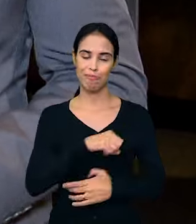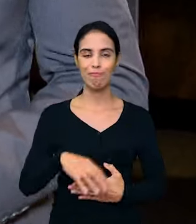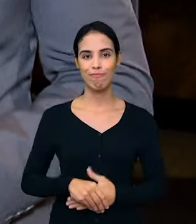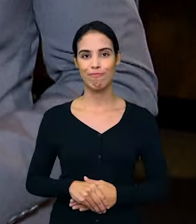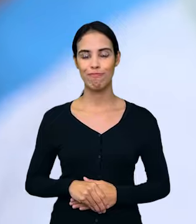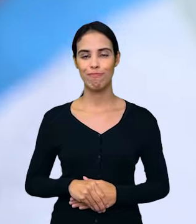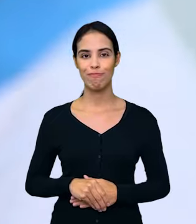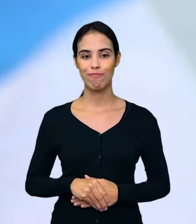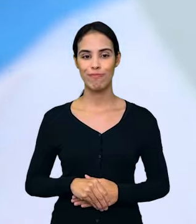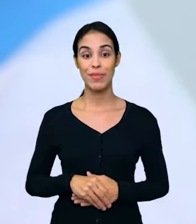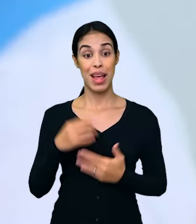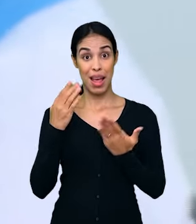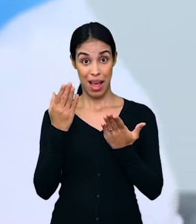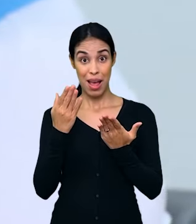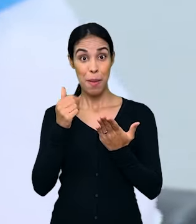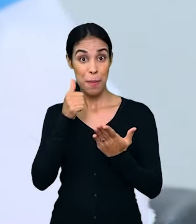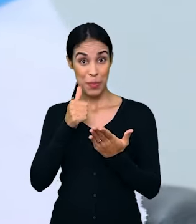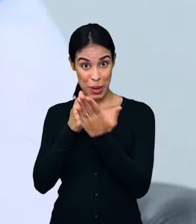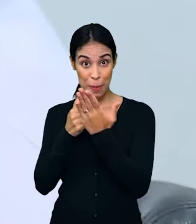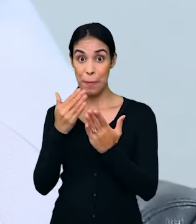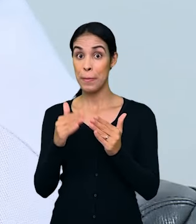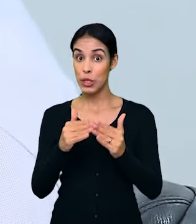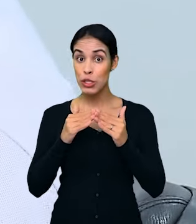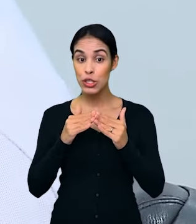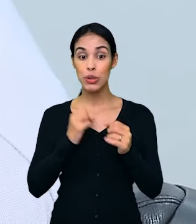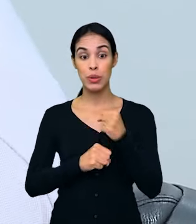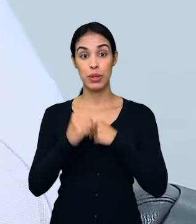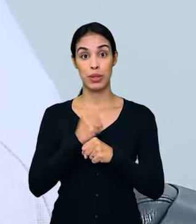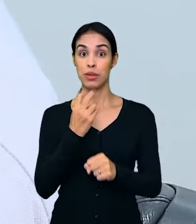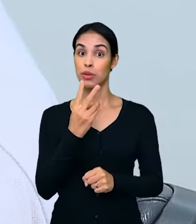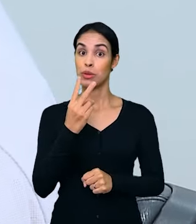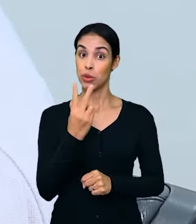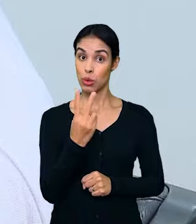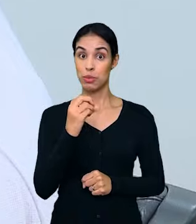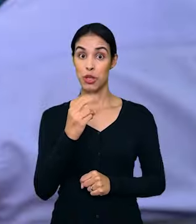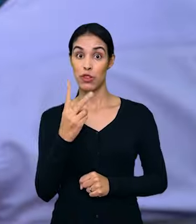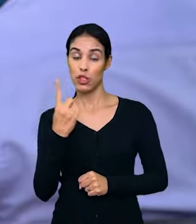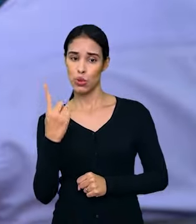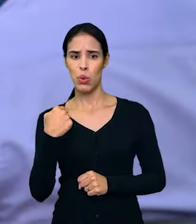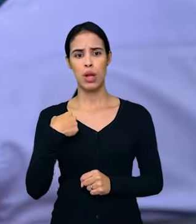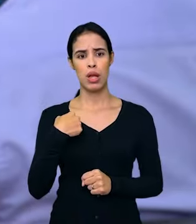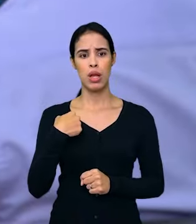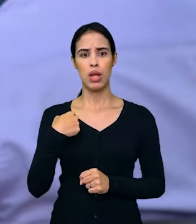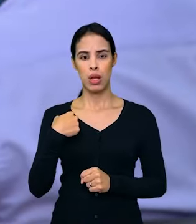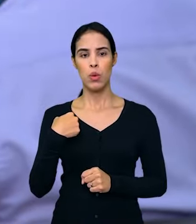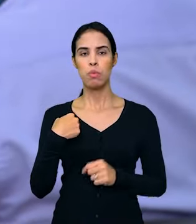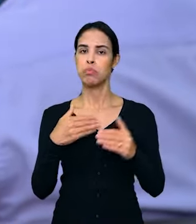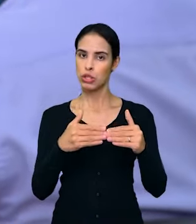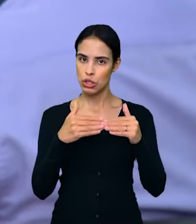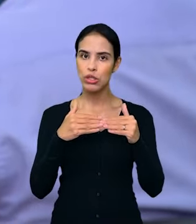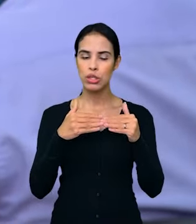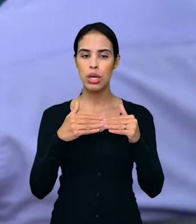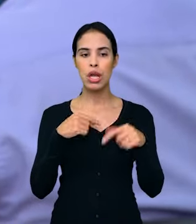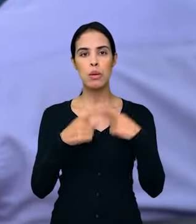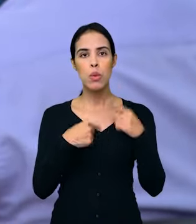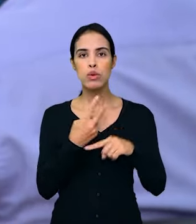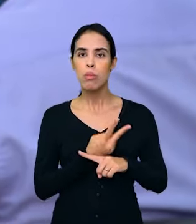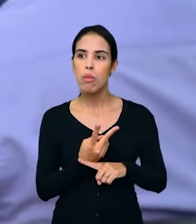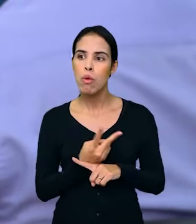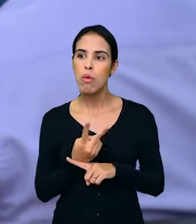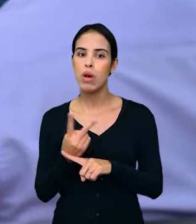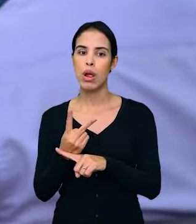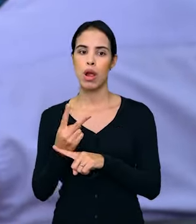documento. Stephanie solicitou a carteira de trabalho dela em 2021. Eu ainda achava que era física mesmo, e aí eu